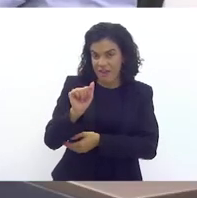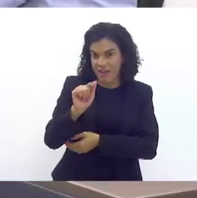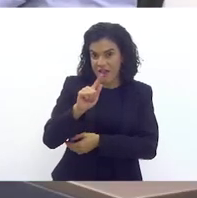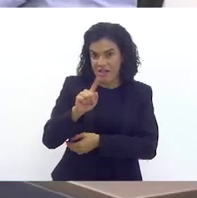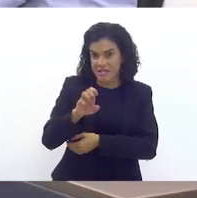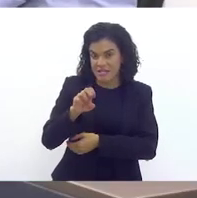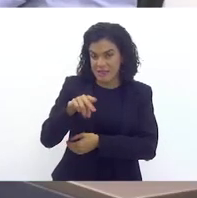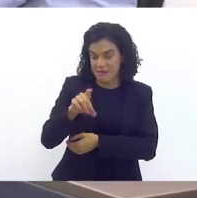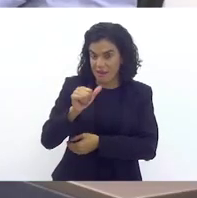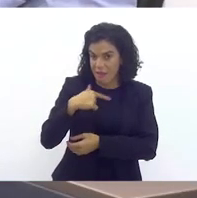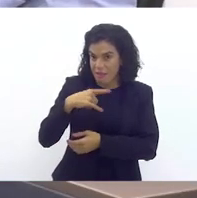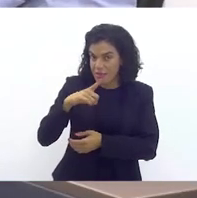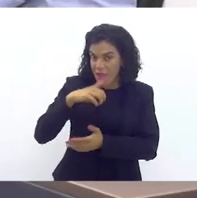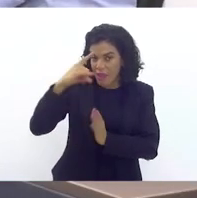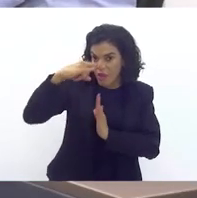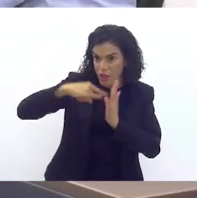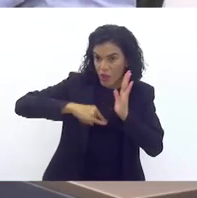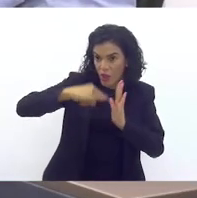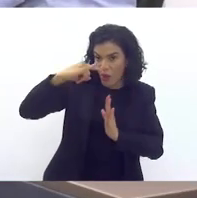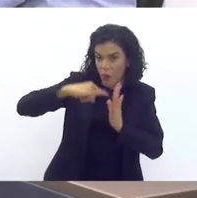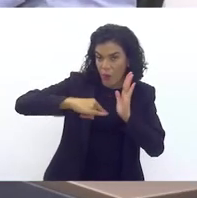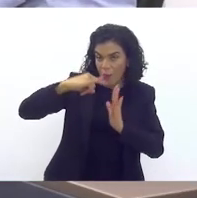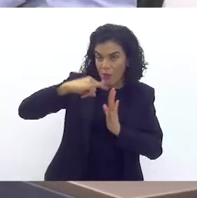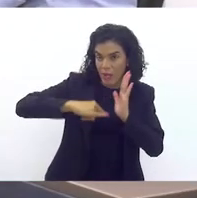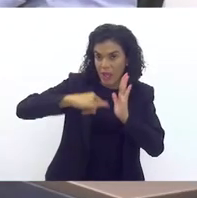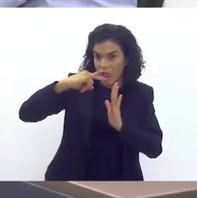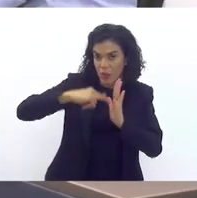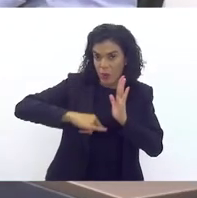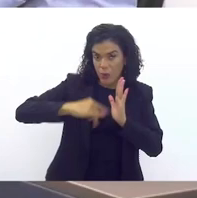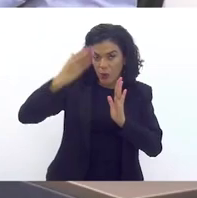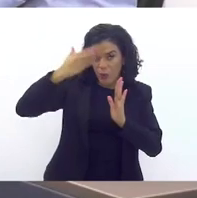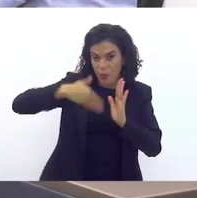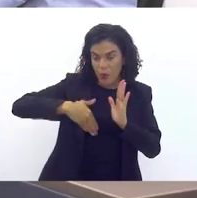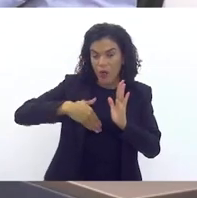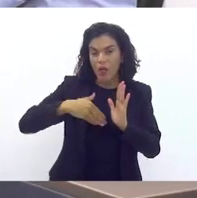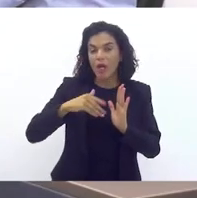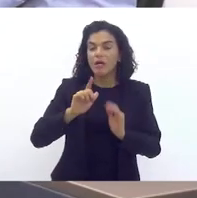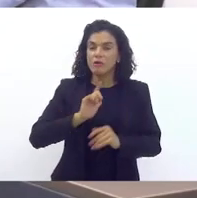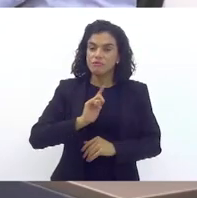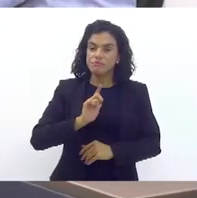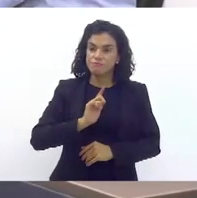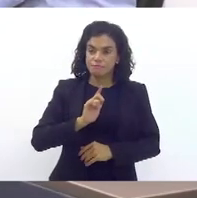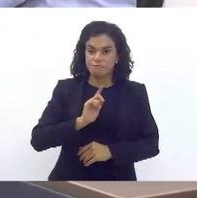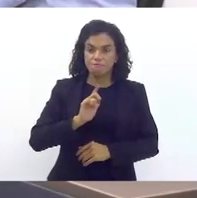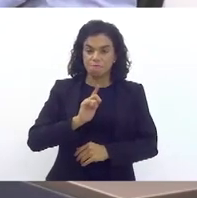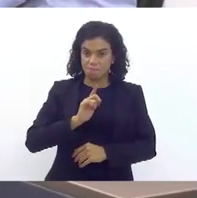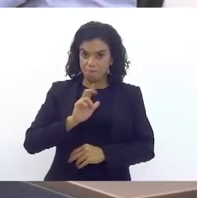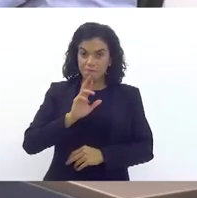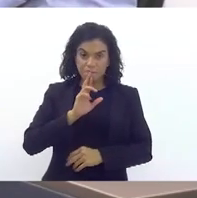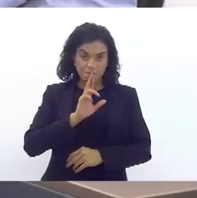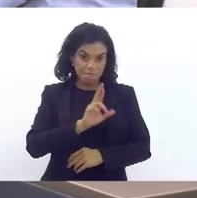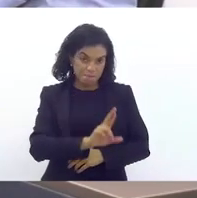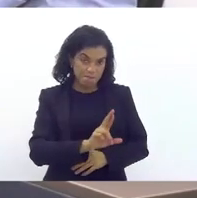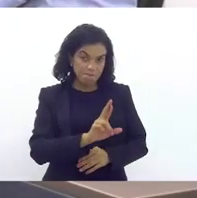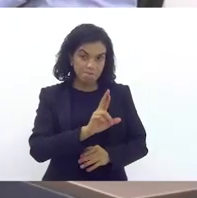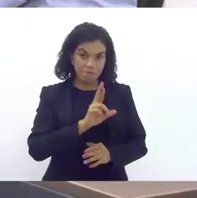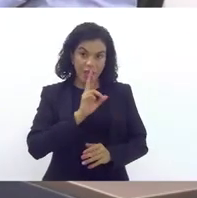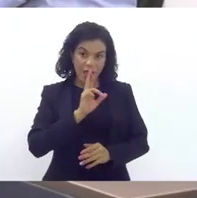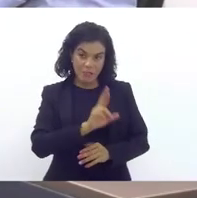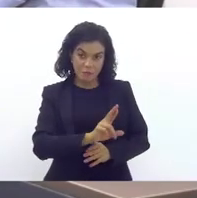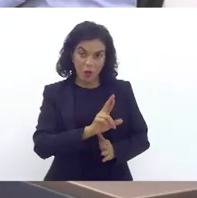documentada? Tem documentação, né, Fátima? Sim. A resposta está documentada?